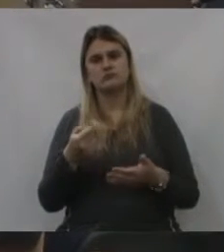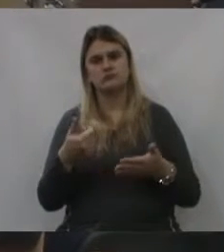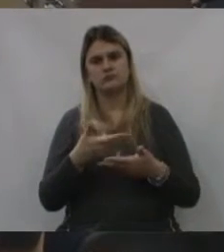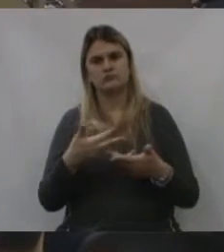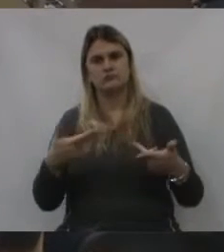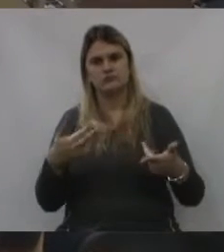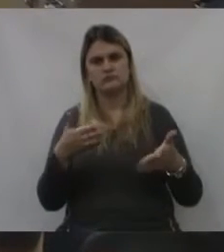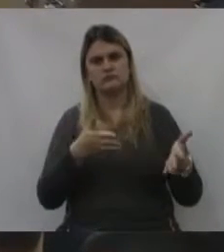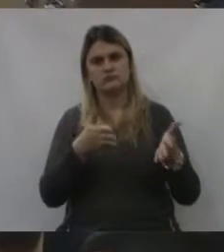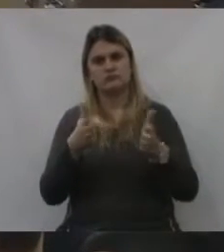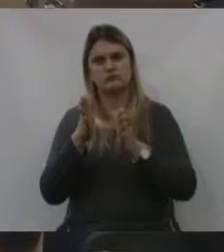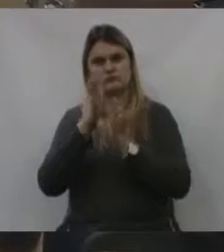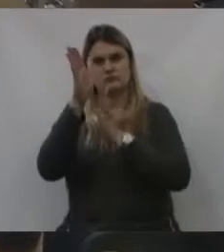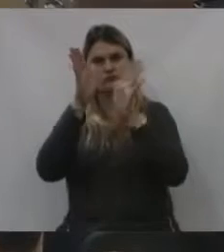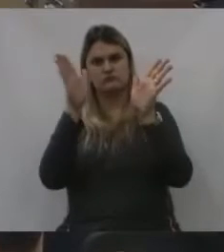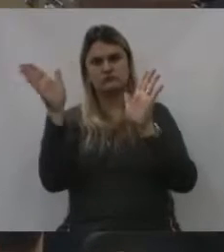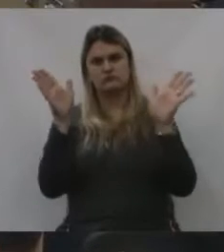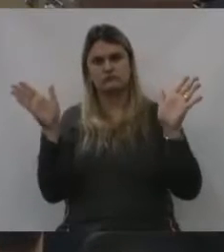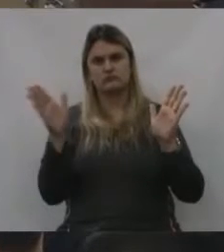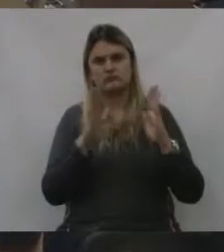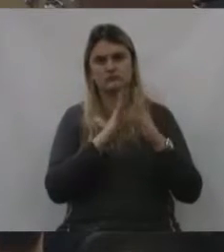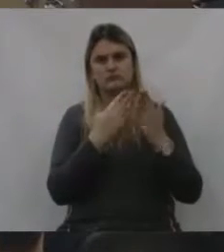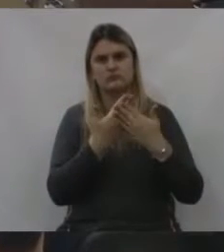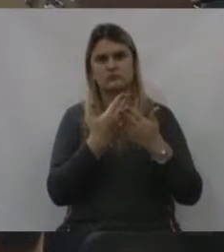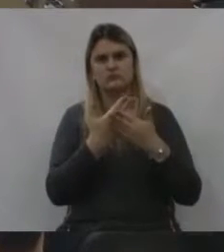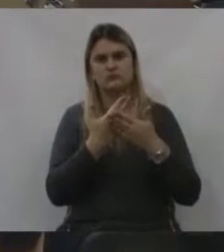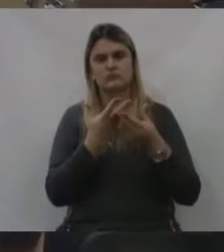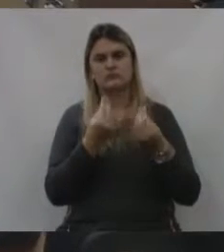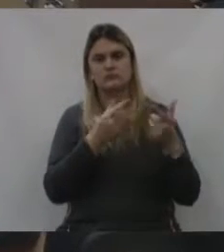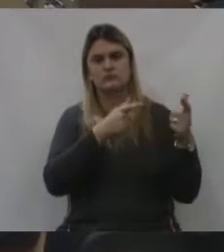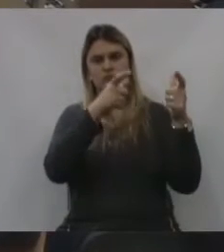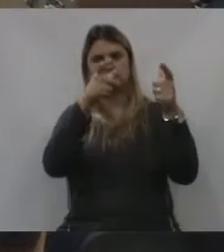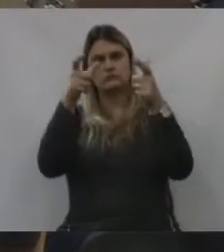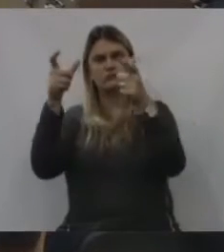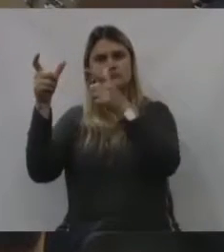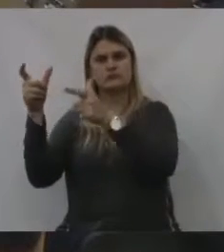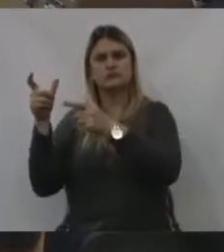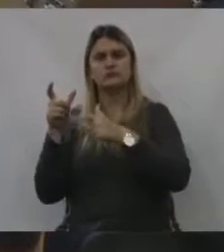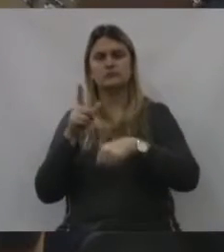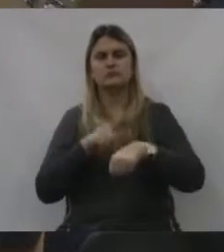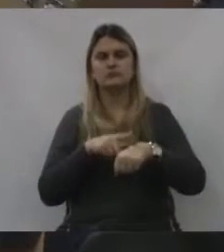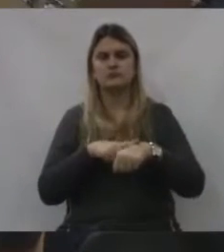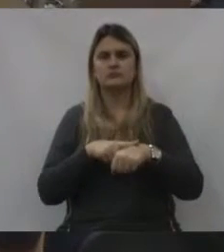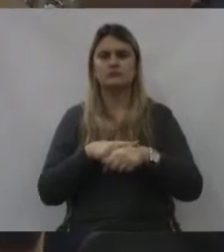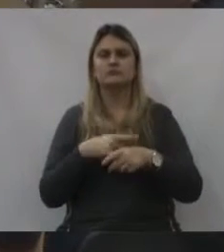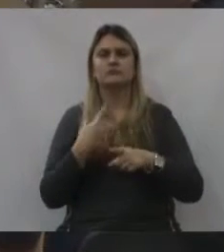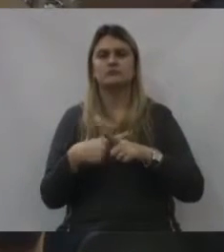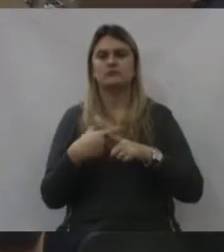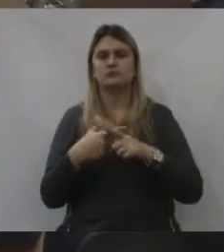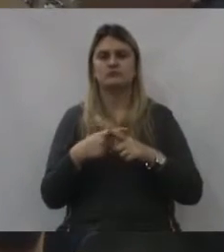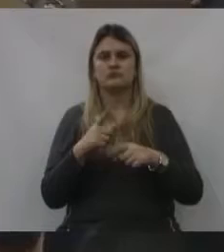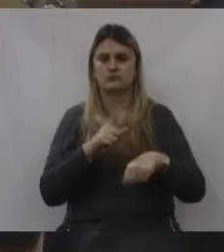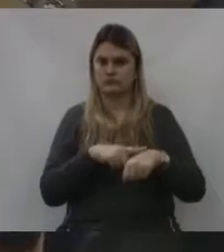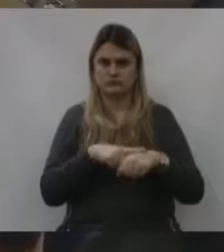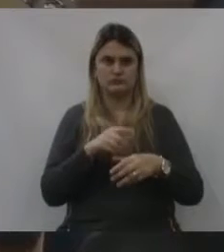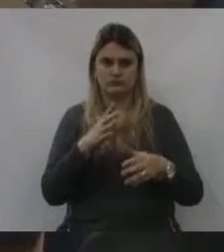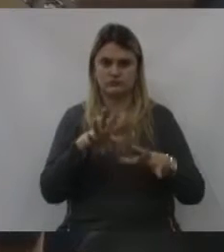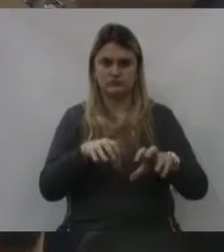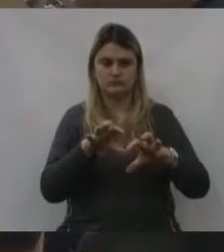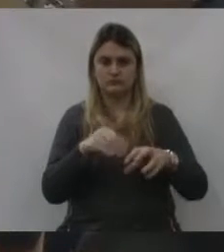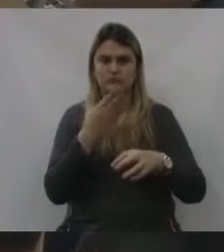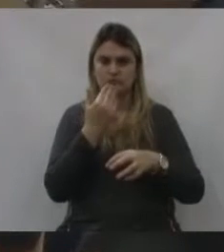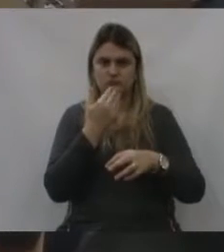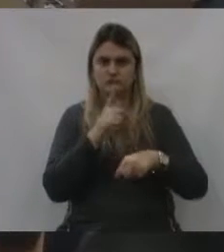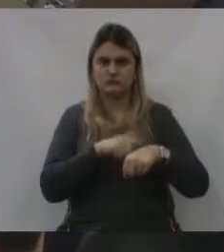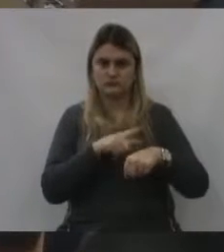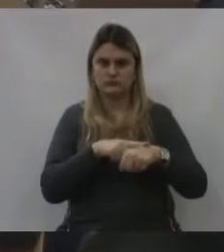poucas unidades de produtos em locais diferentes naquele determinado dia, produtos frescos,